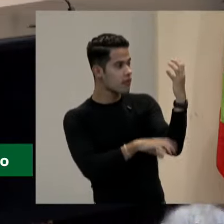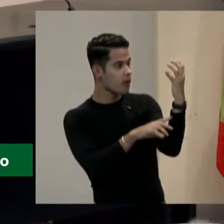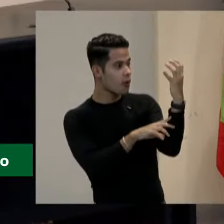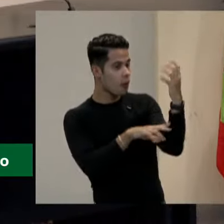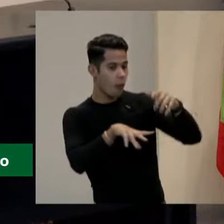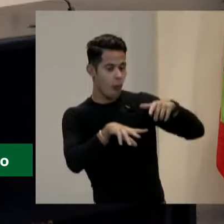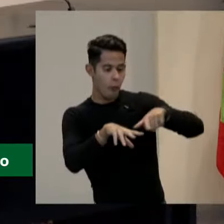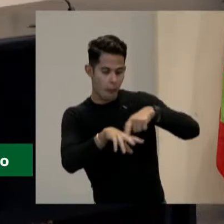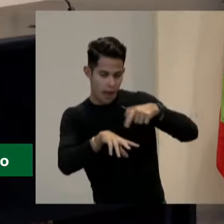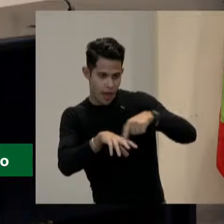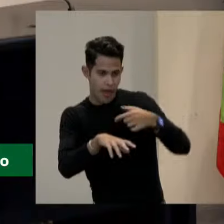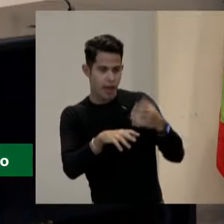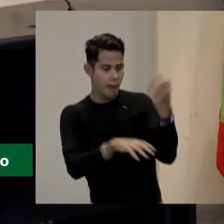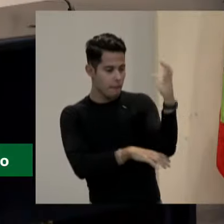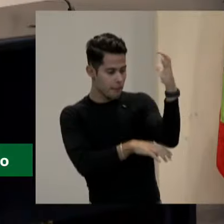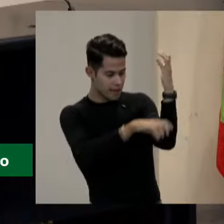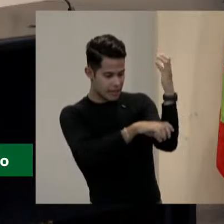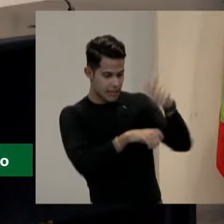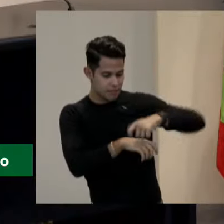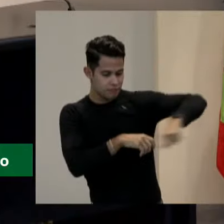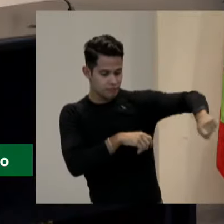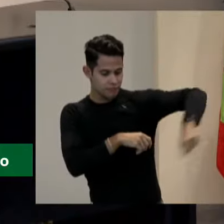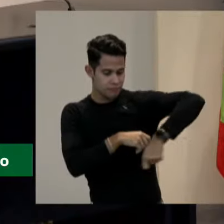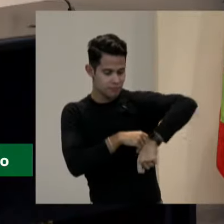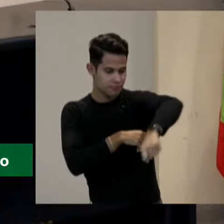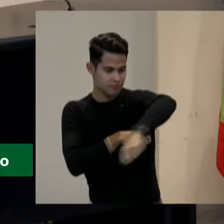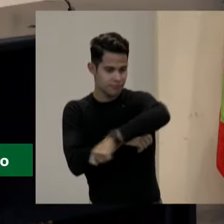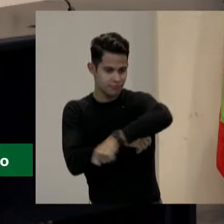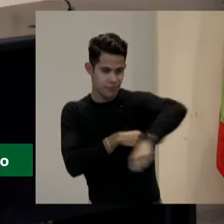a riscar o chão. Falei, você é minha professora.